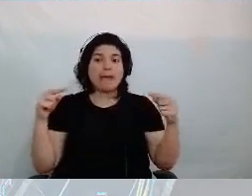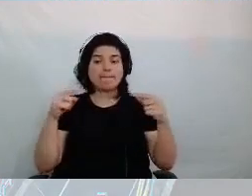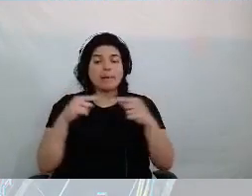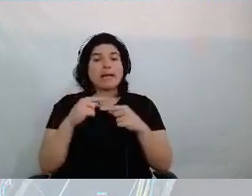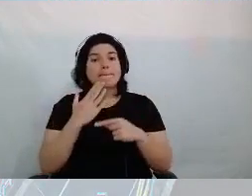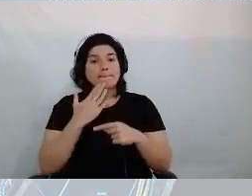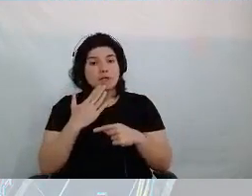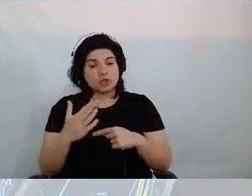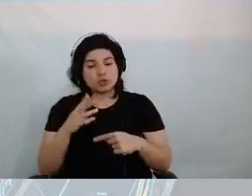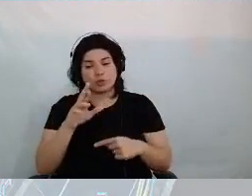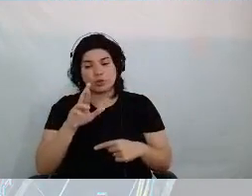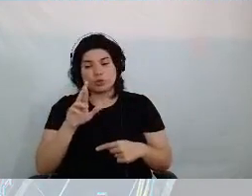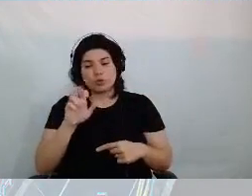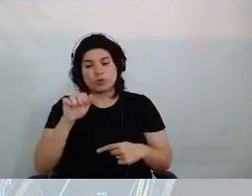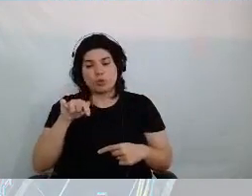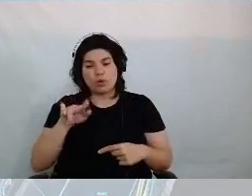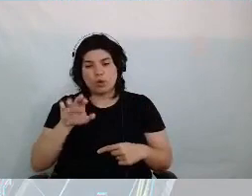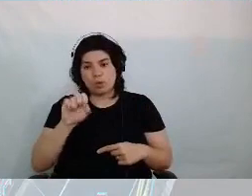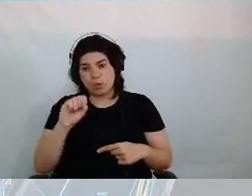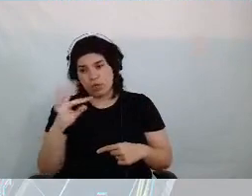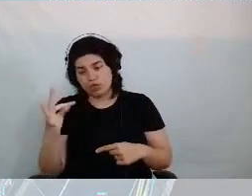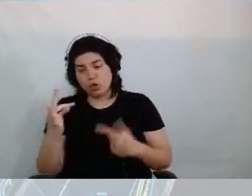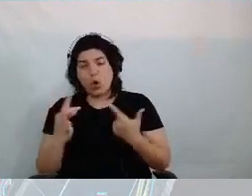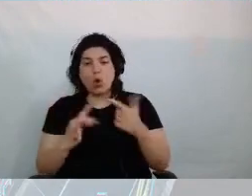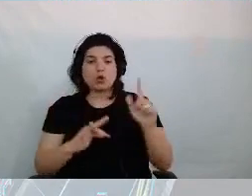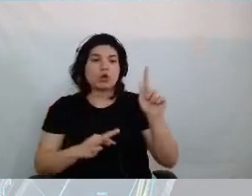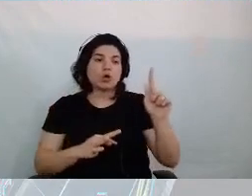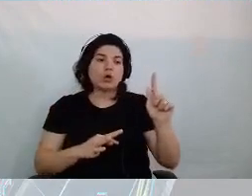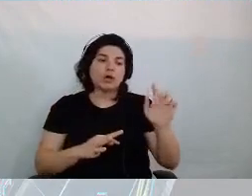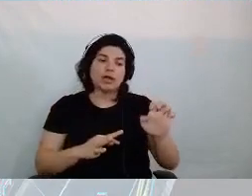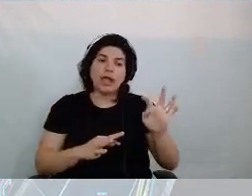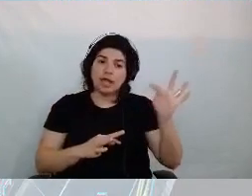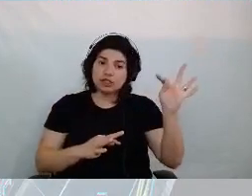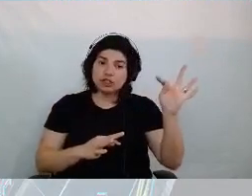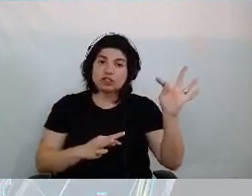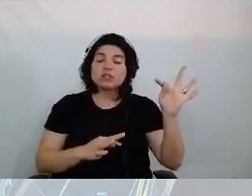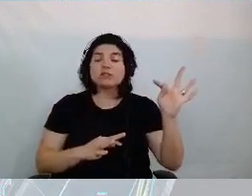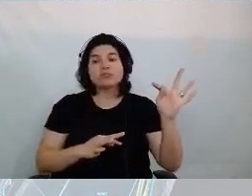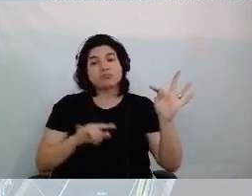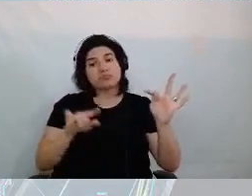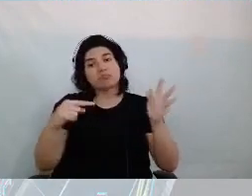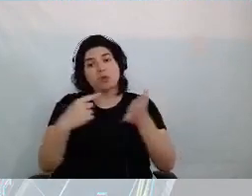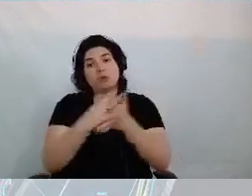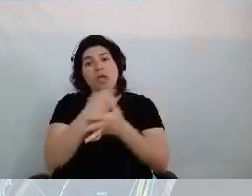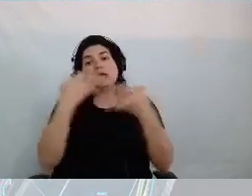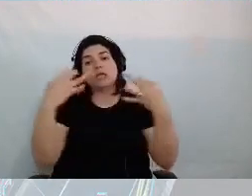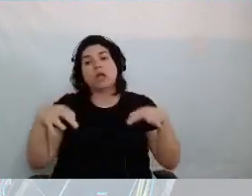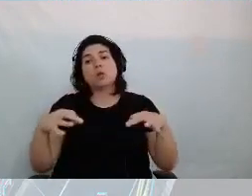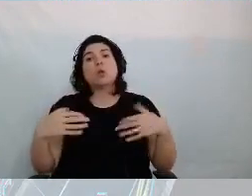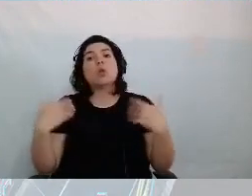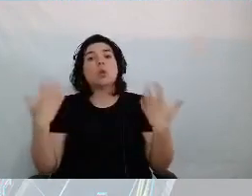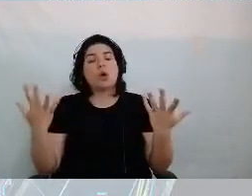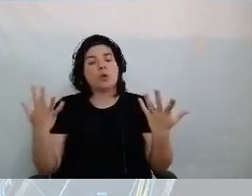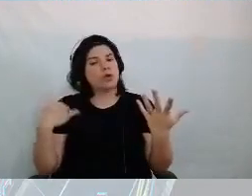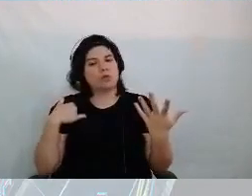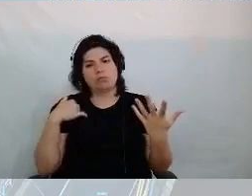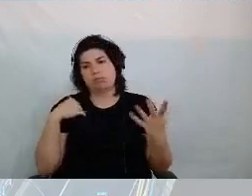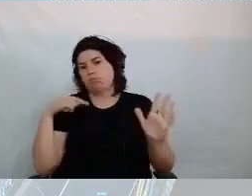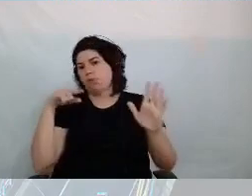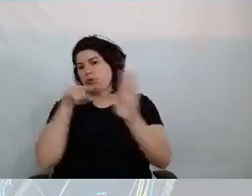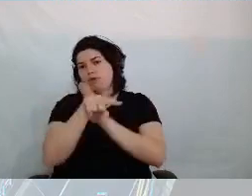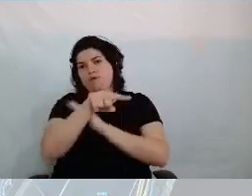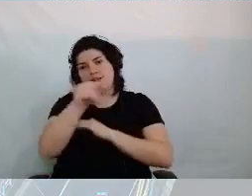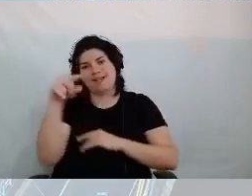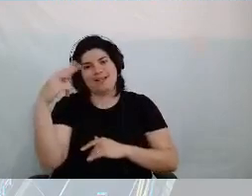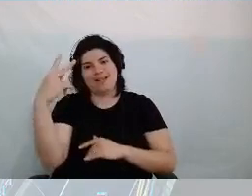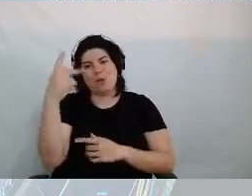vão ser de get. Então, de novo, se você me perguntar qual é o certo, eu vou te devolver a pergunta para que você olhe para o seu